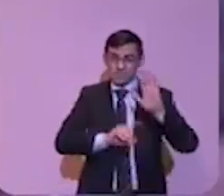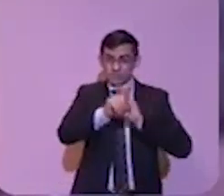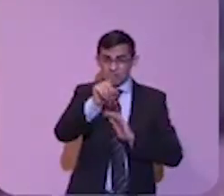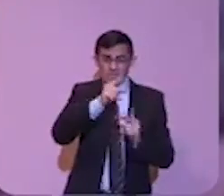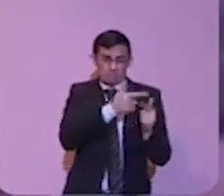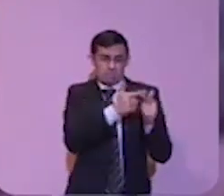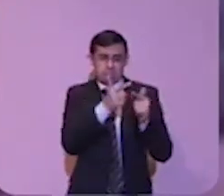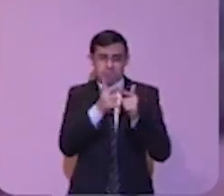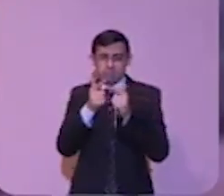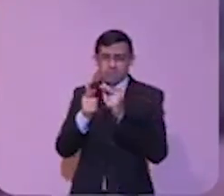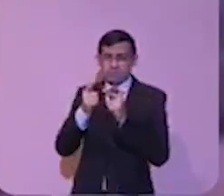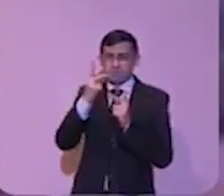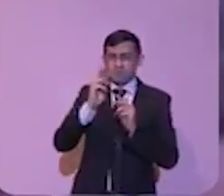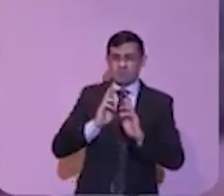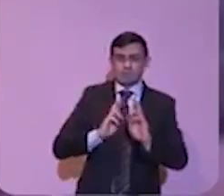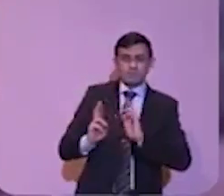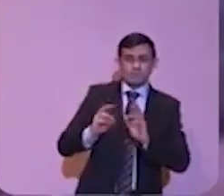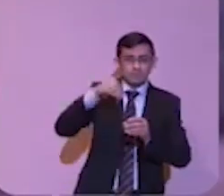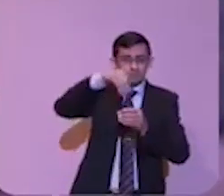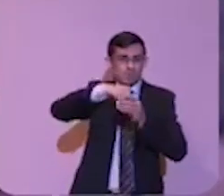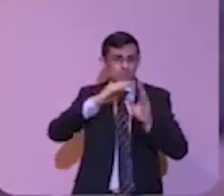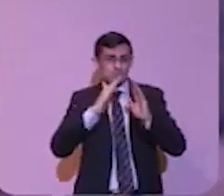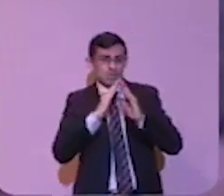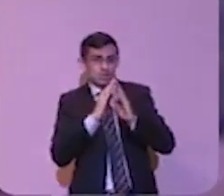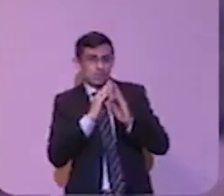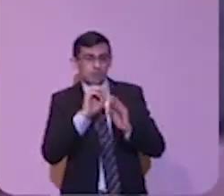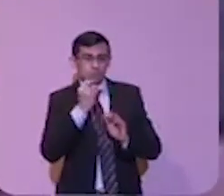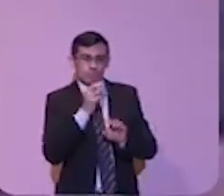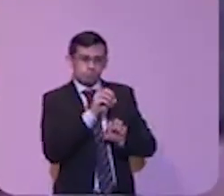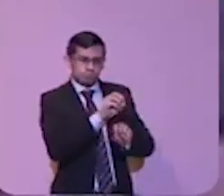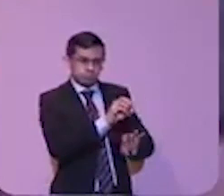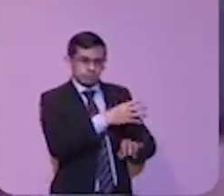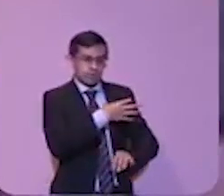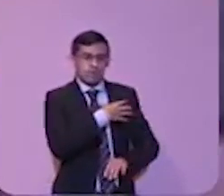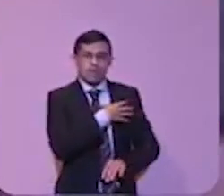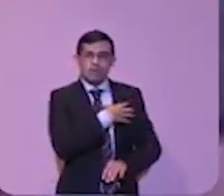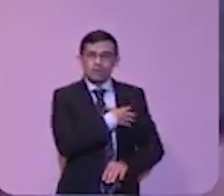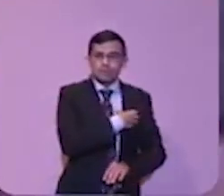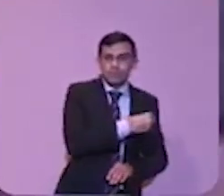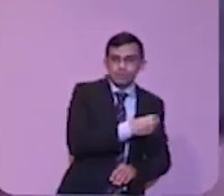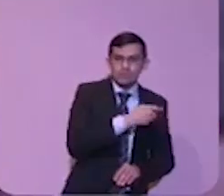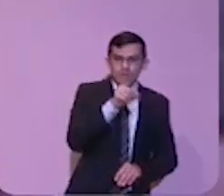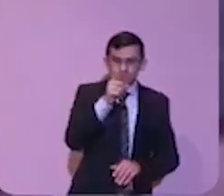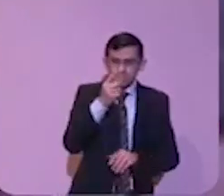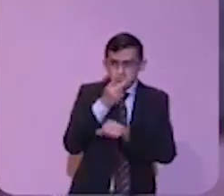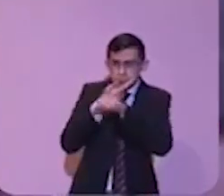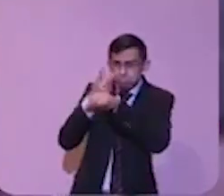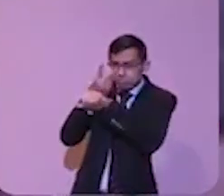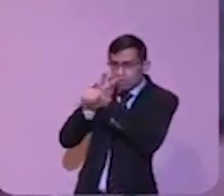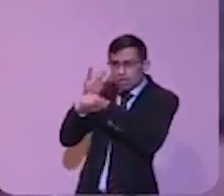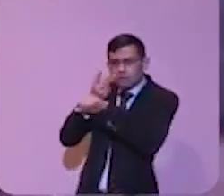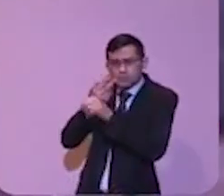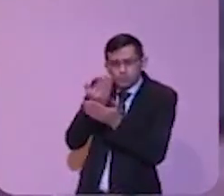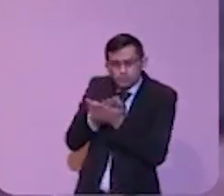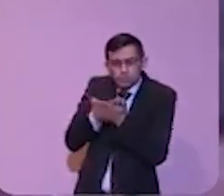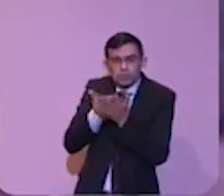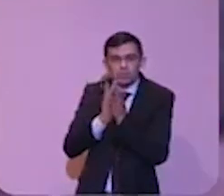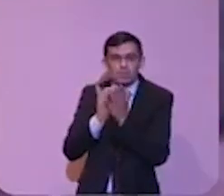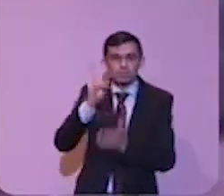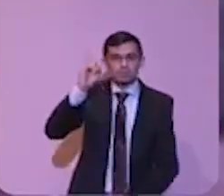nos teus relacionamentos, na tua casa, na educação dos teus filhos, você tem buscado na palavra de Deus?